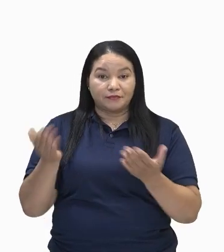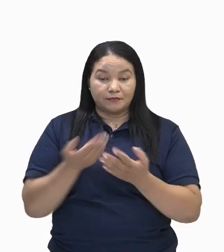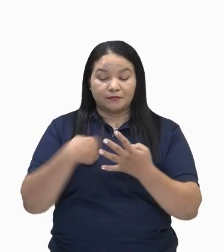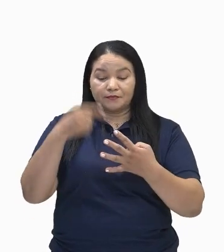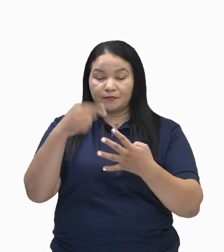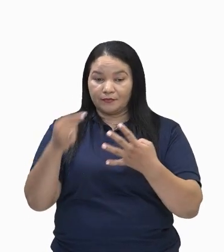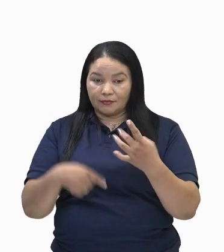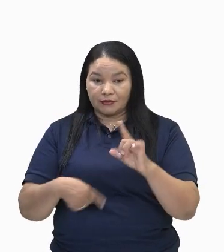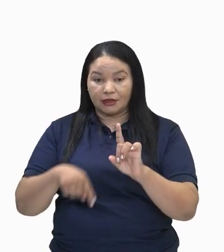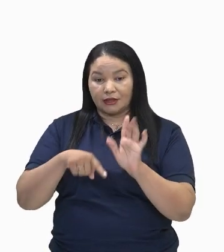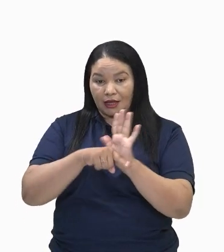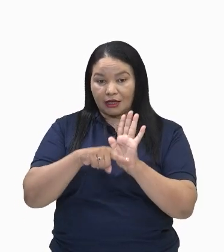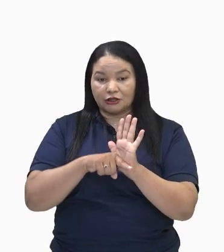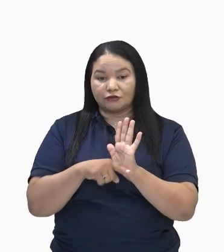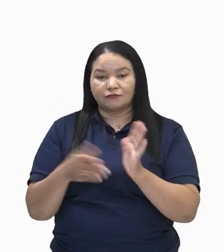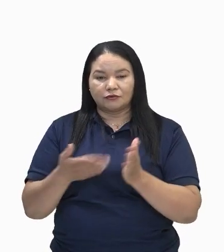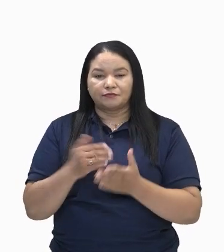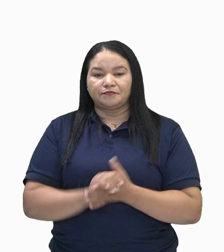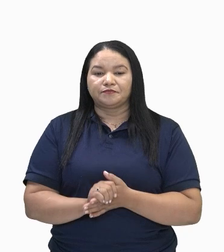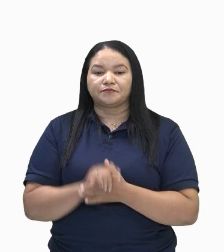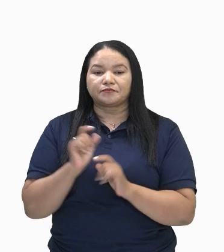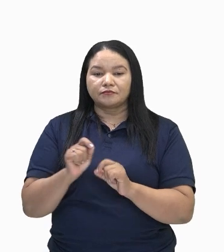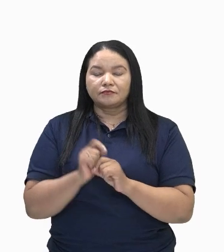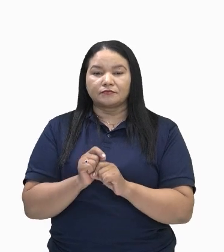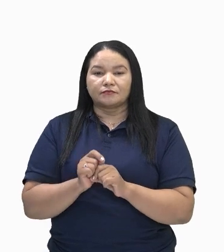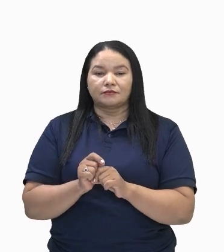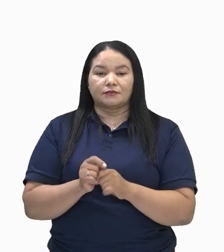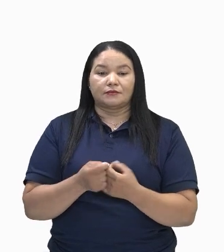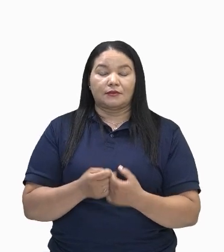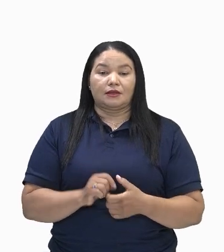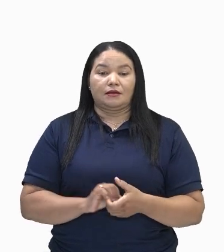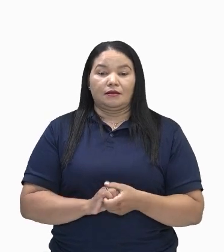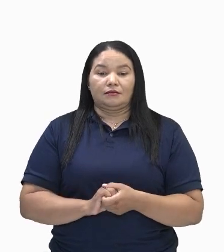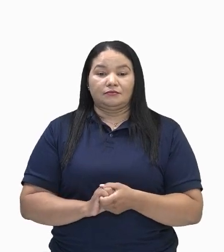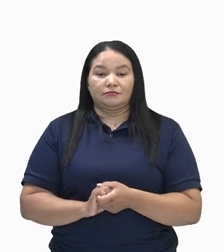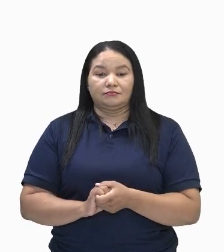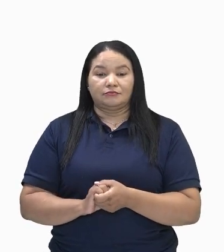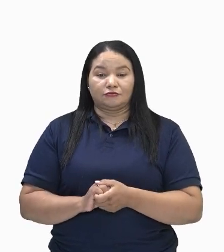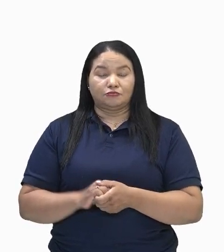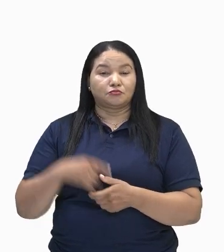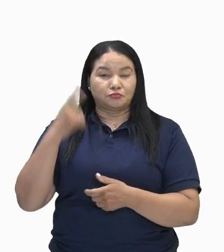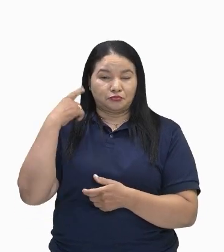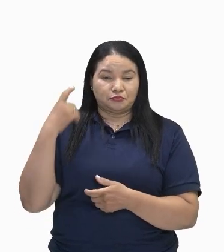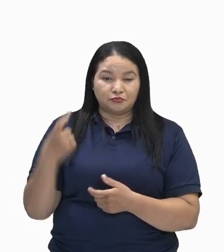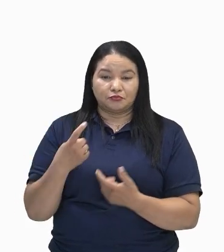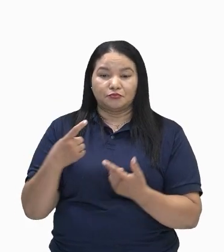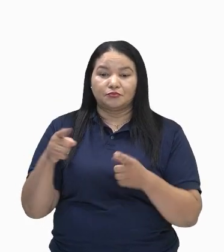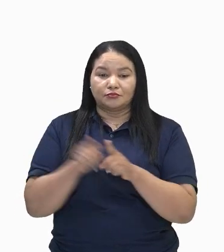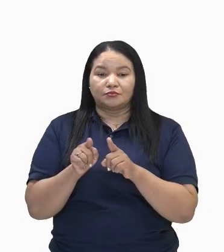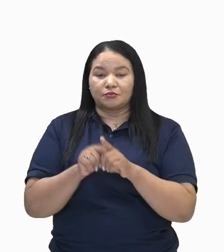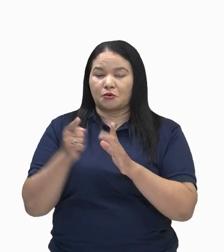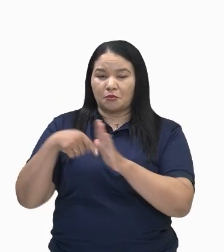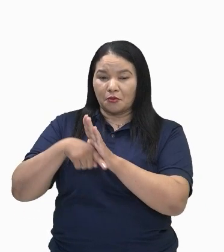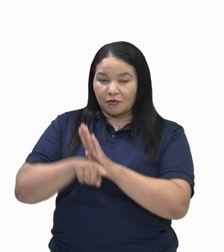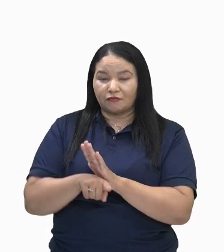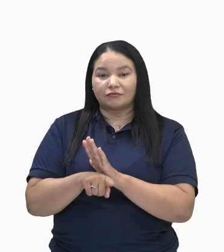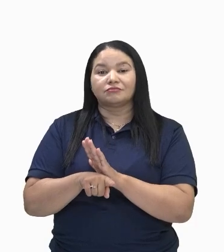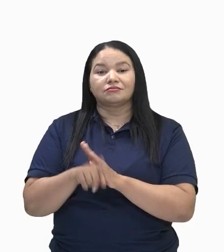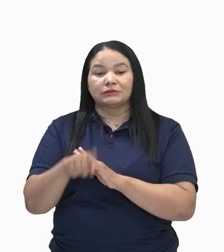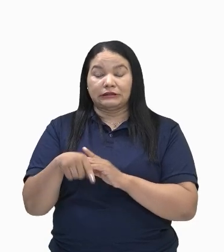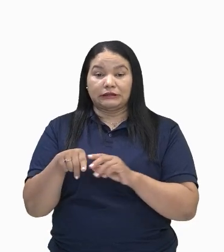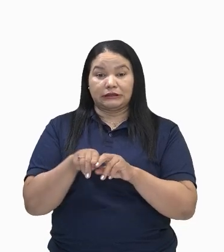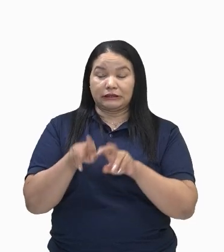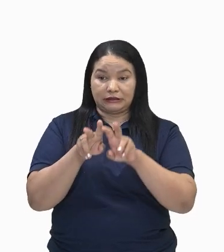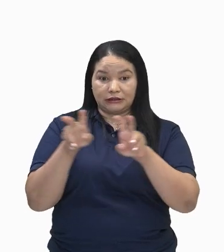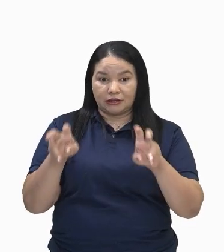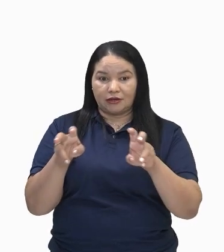exemplo, esse tom que é catastrófico, né? E aí, de certa forma, não aprofunda o tema. Claro, é um vídeo de